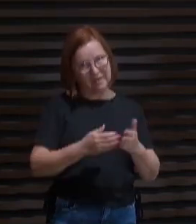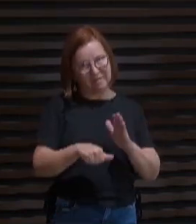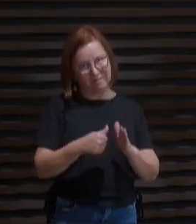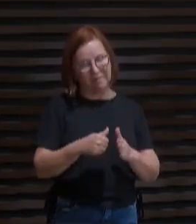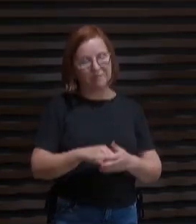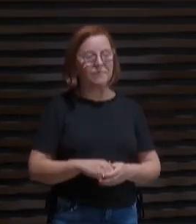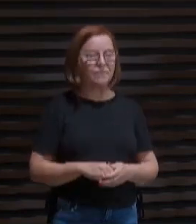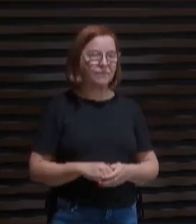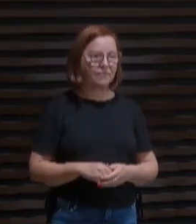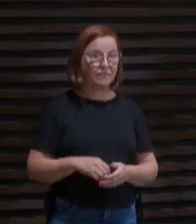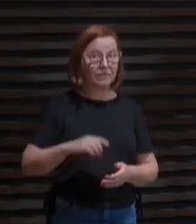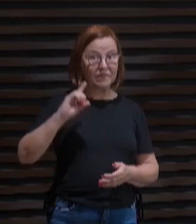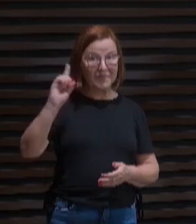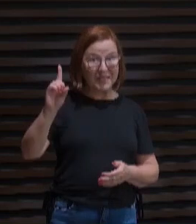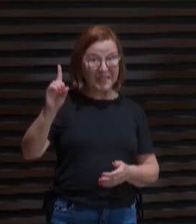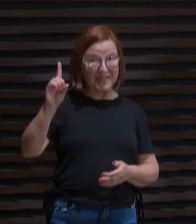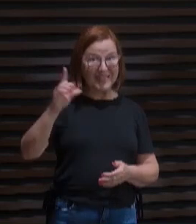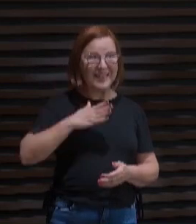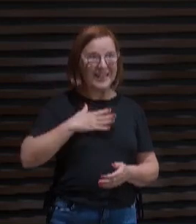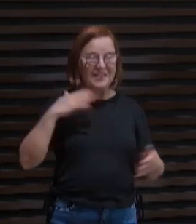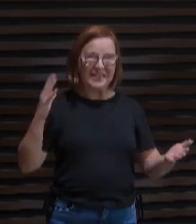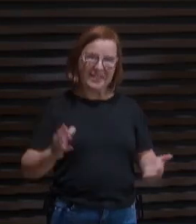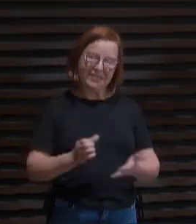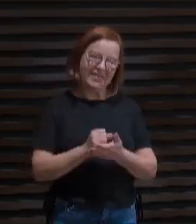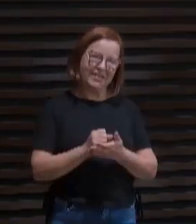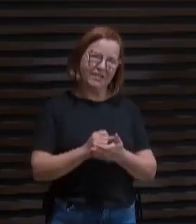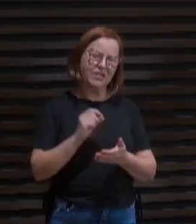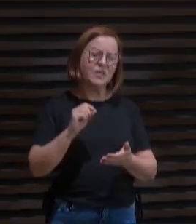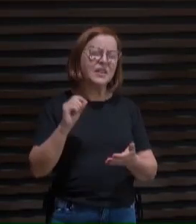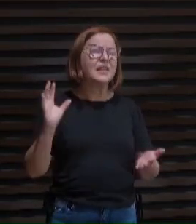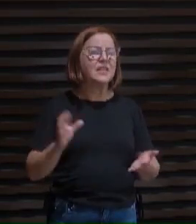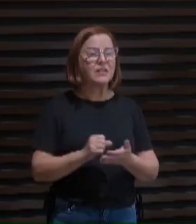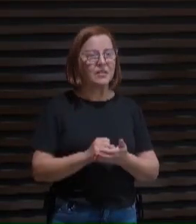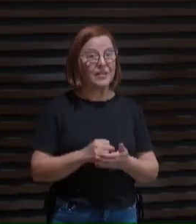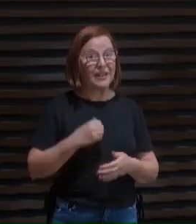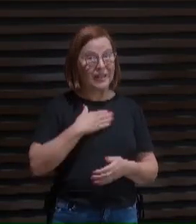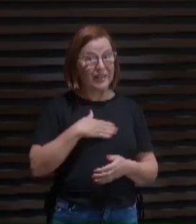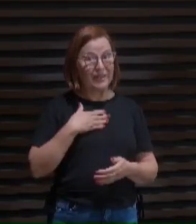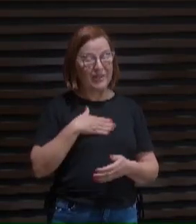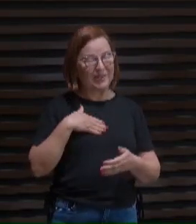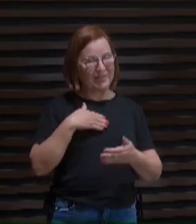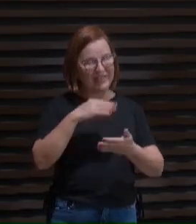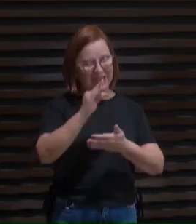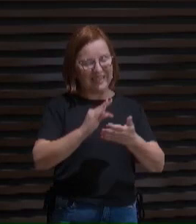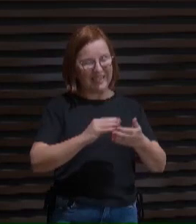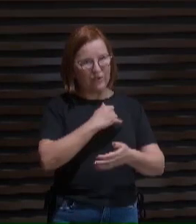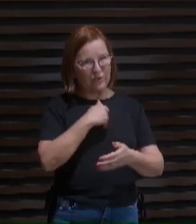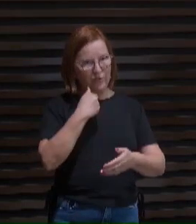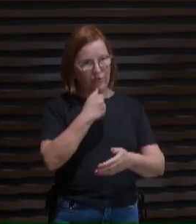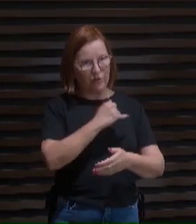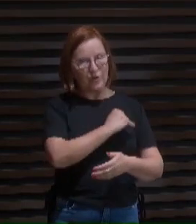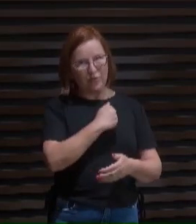Então, Deus vem ser a minha salvação. O que é salvação? Eu gosto muito daquele texto quando João diz assim, o testemunho